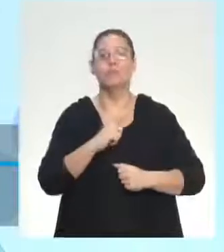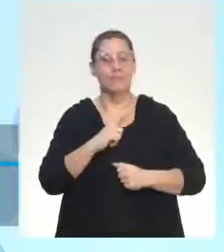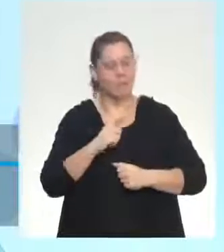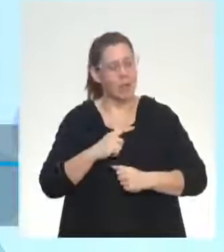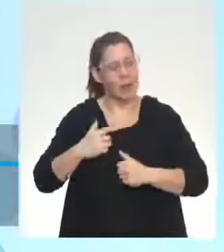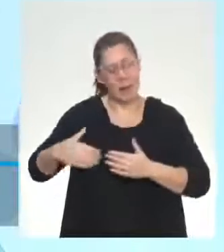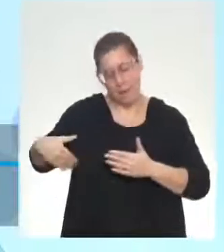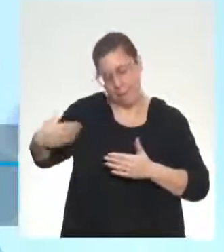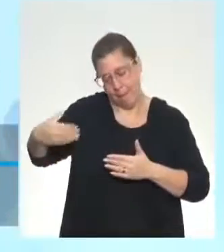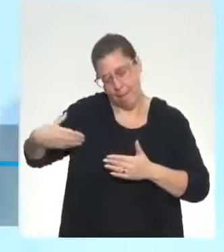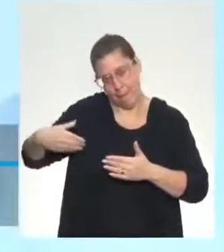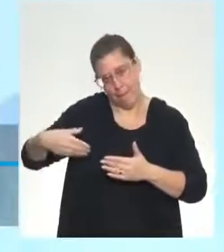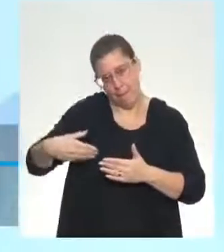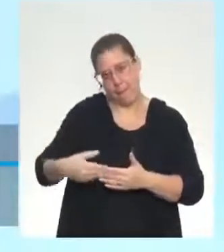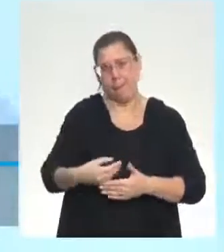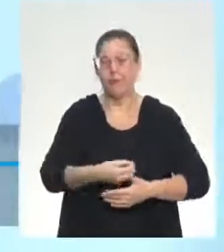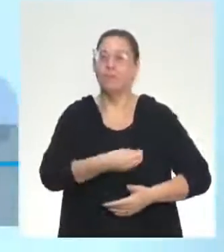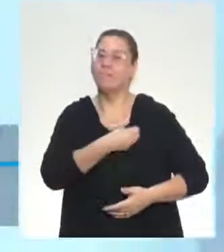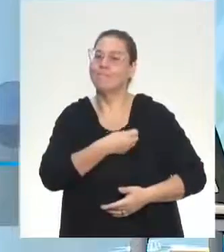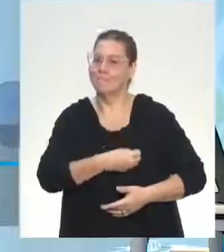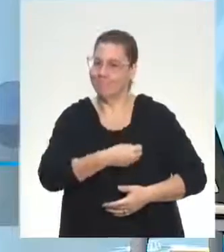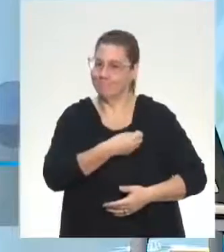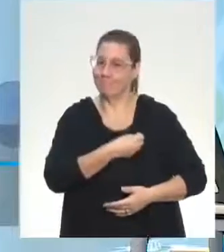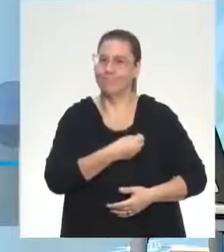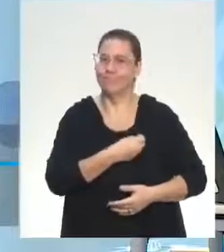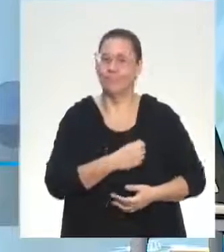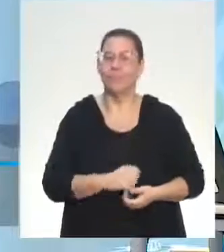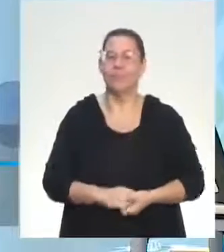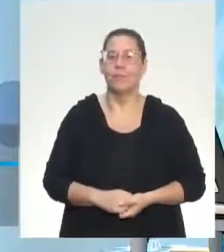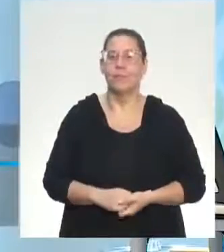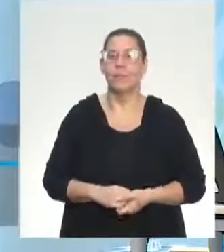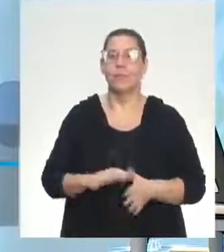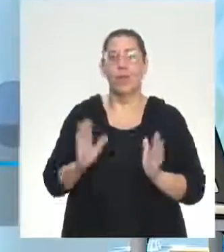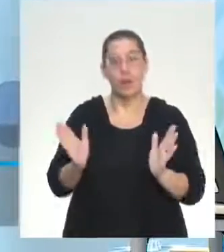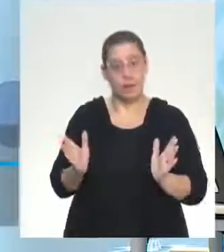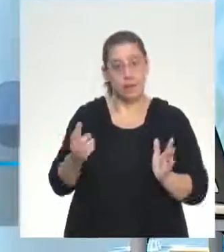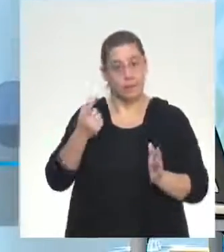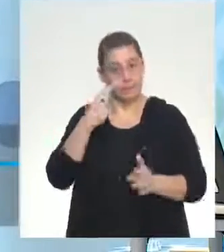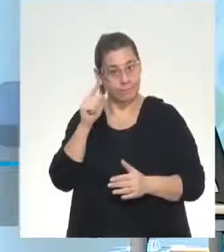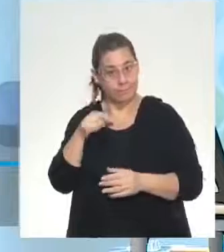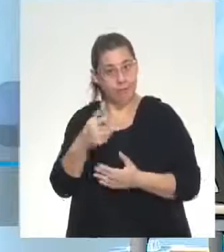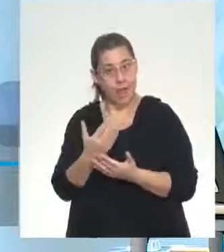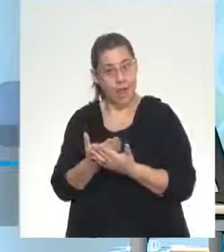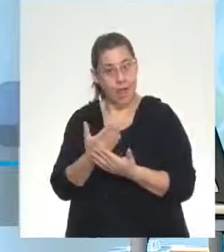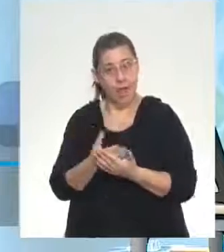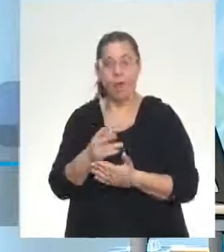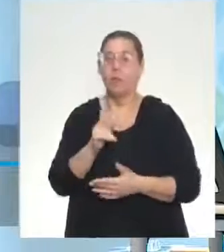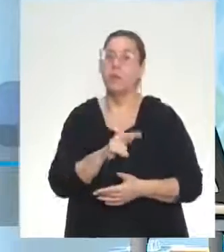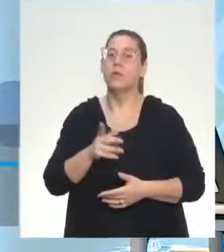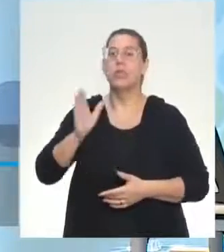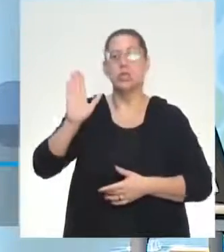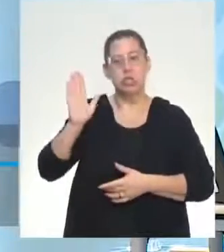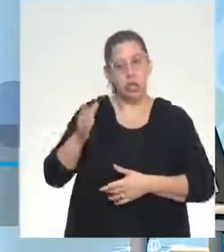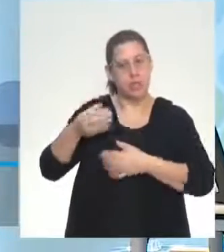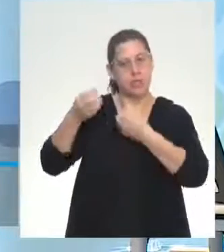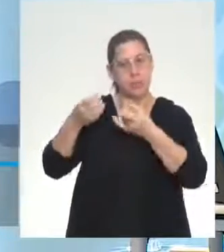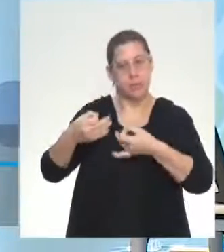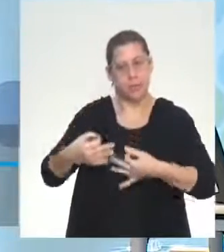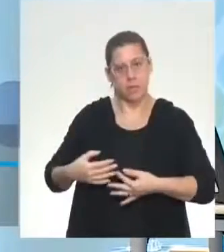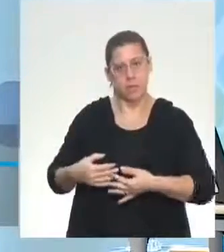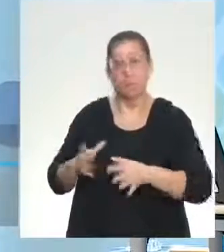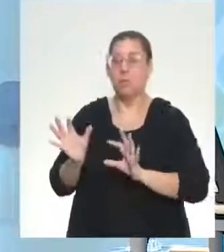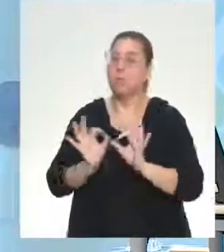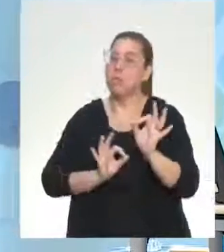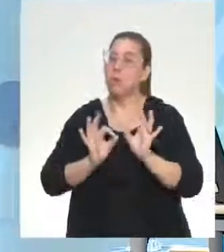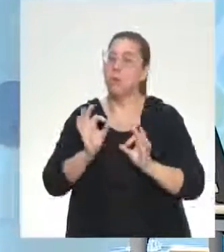ao longo da vida. Legal, galerinha? Voltando aqui para a aula, o professor aqui já falou sobre o